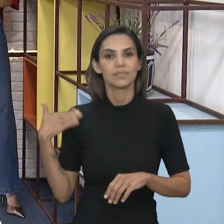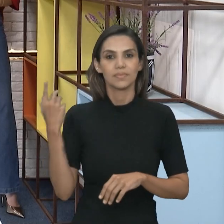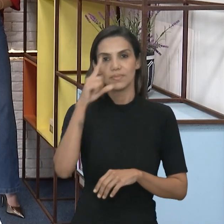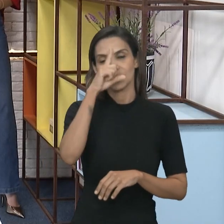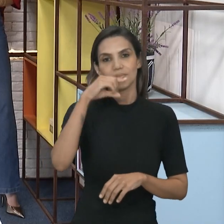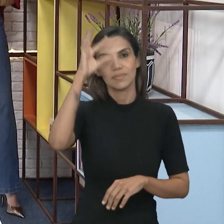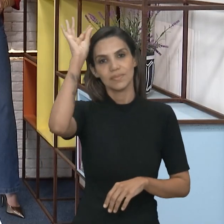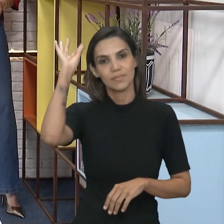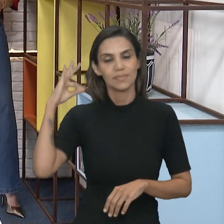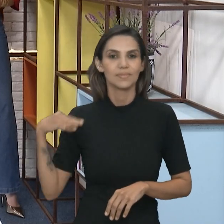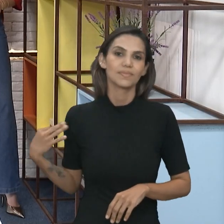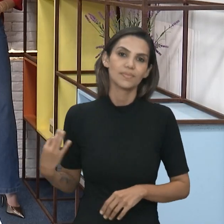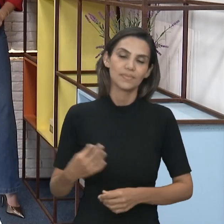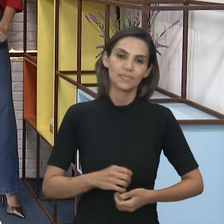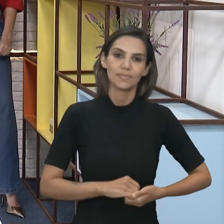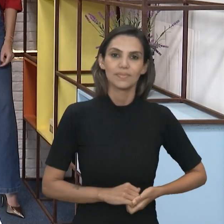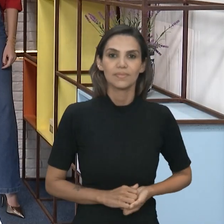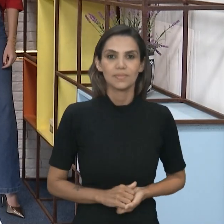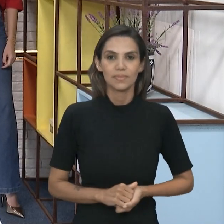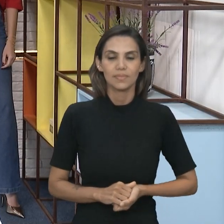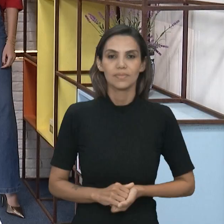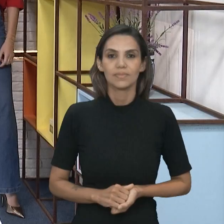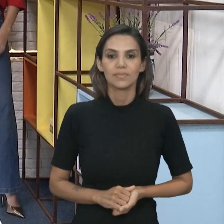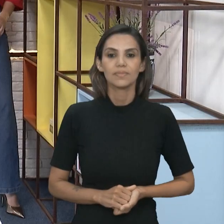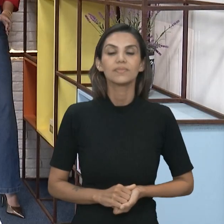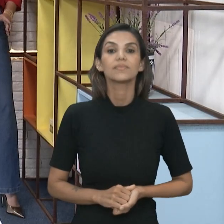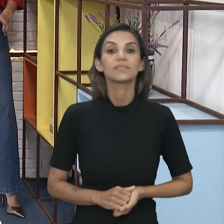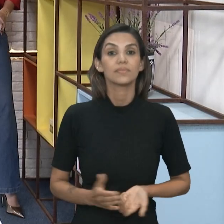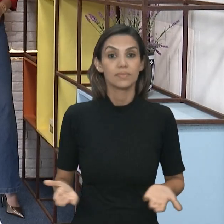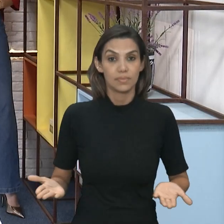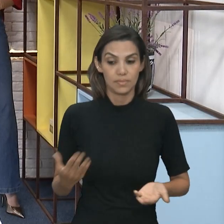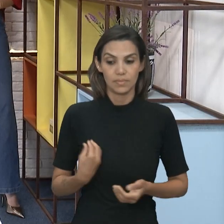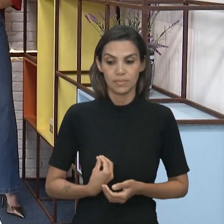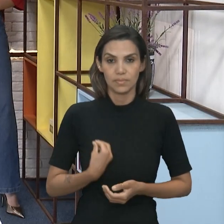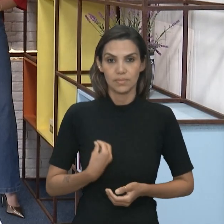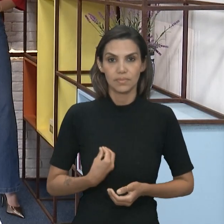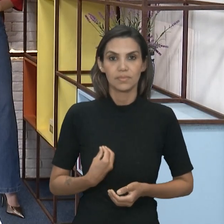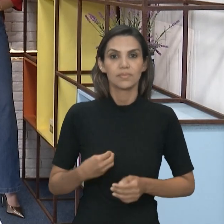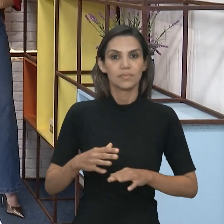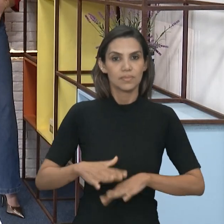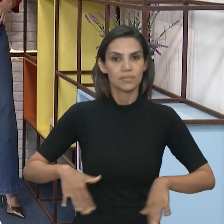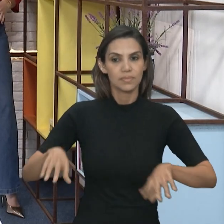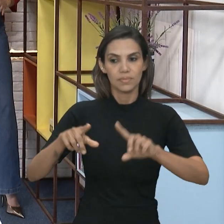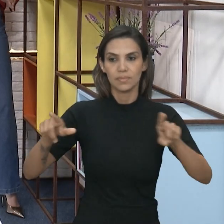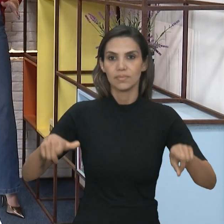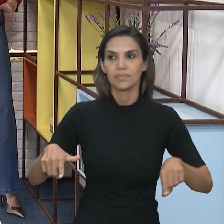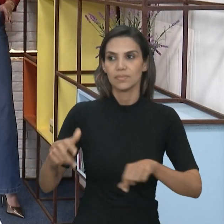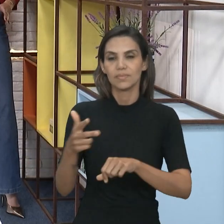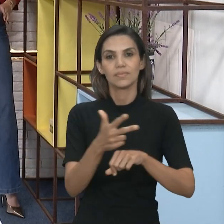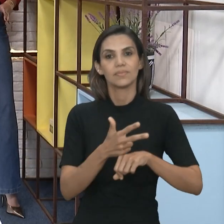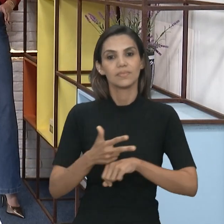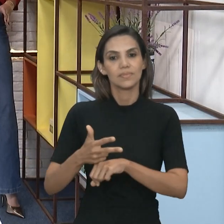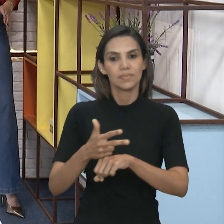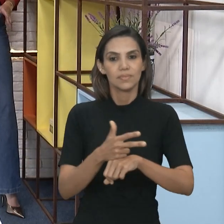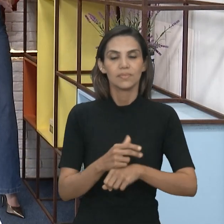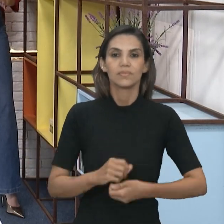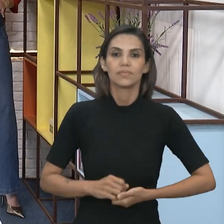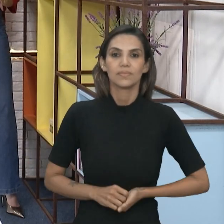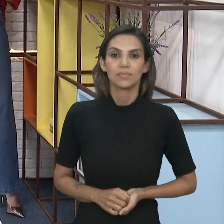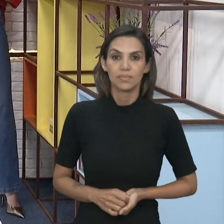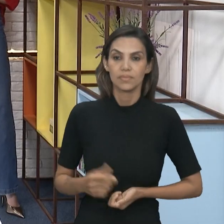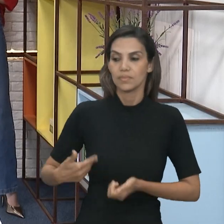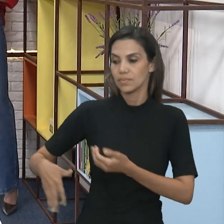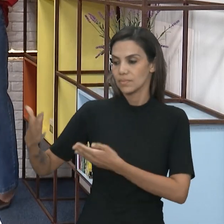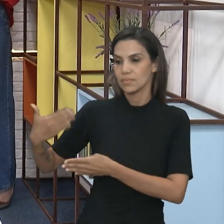com mechas loiras, lisos e abaixo dos ombros. E nesse primeiro momento do nosso programa, eu estou aqui no primeiro lado do nosso estúdio,